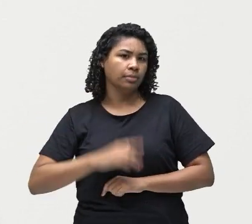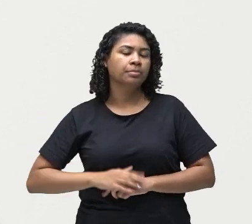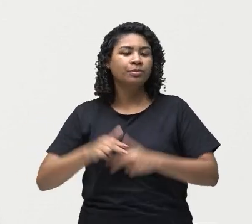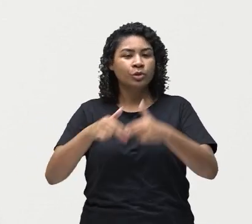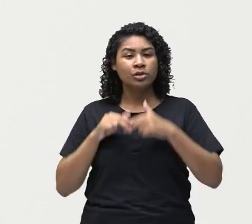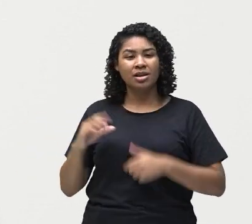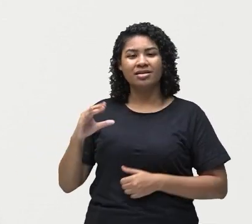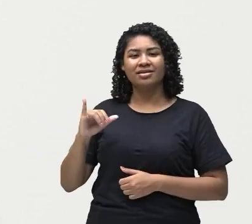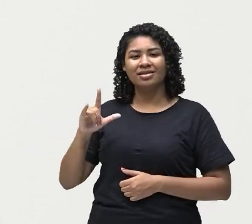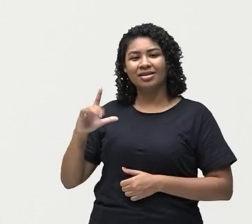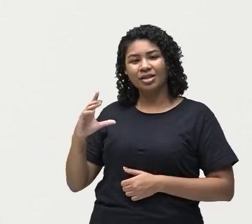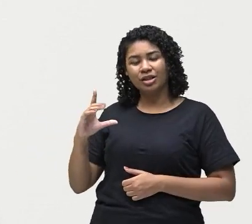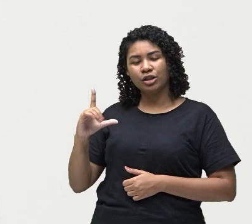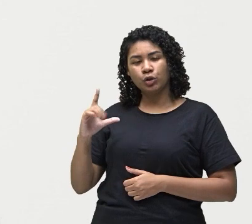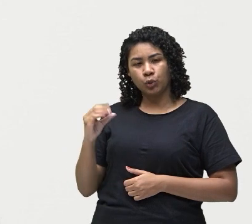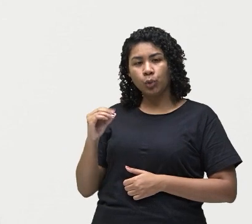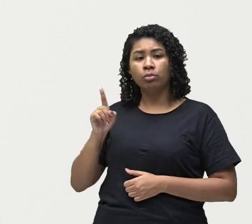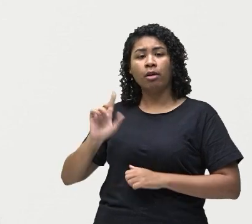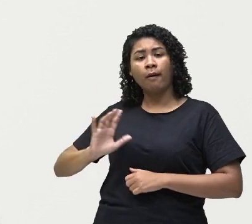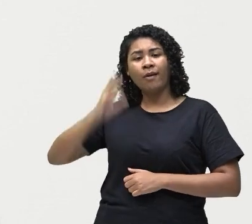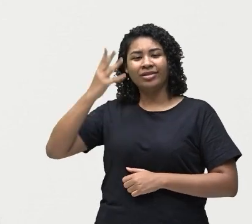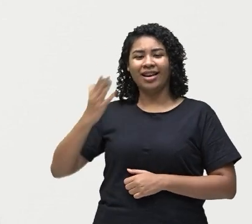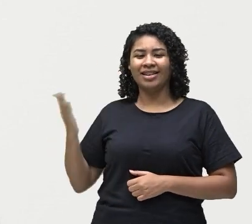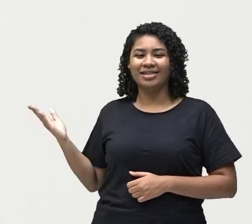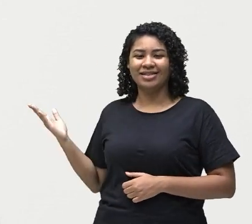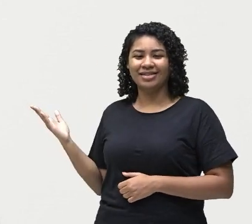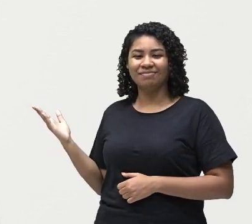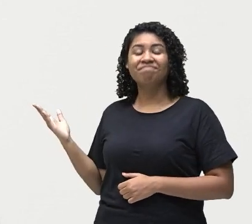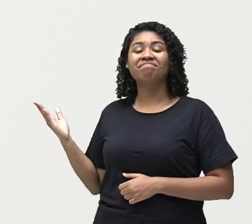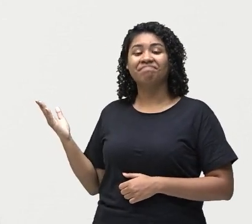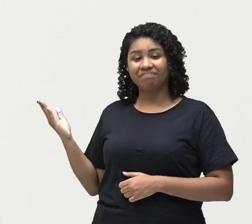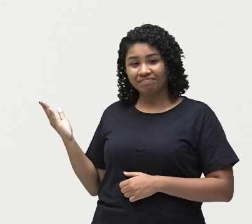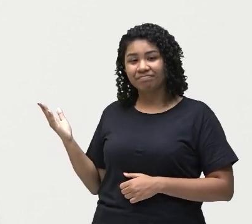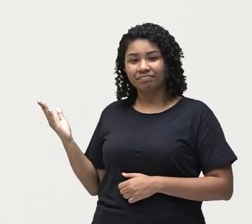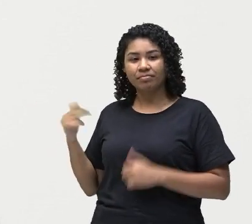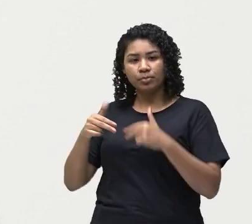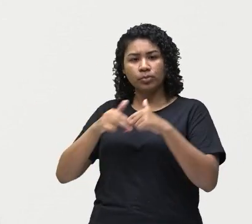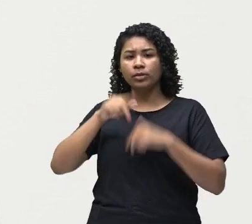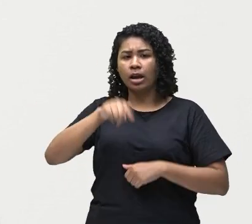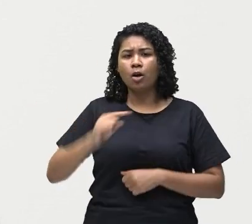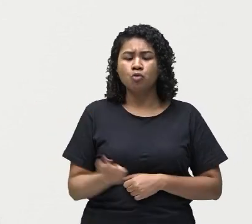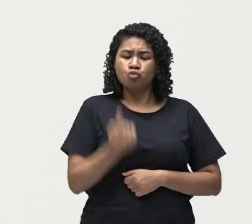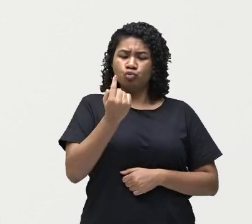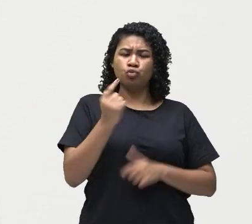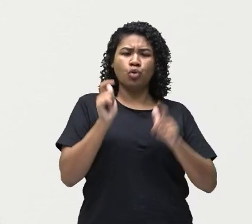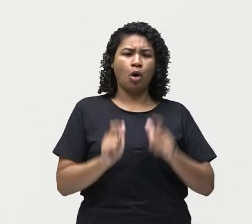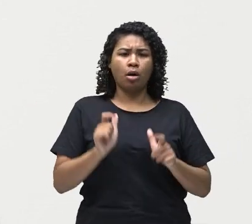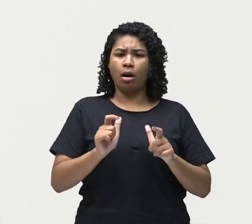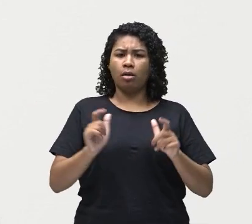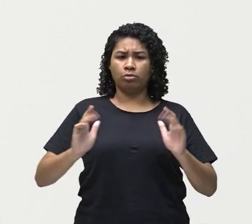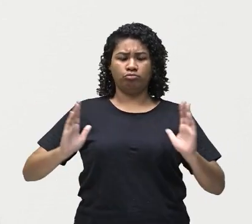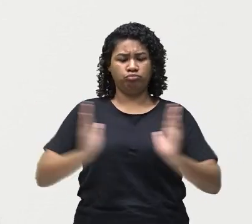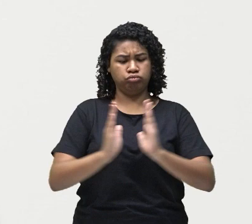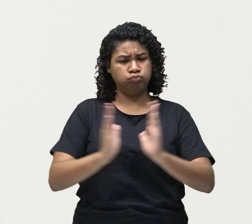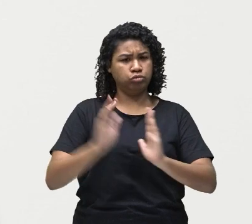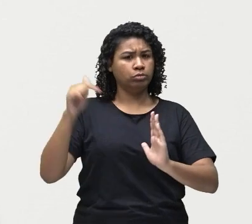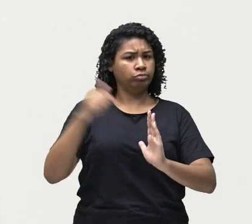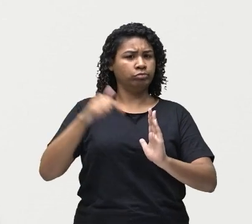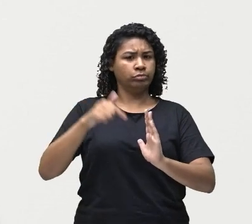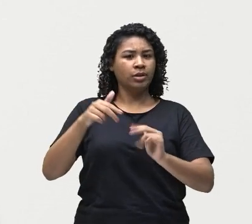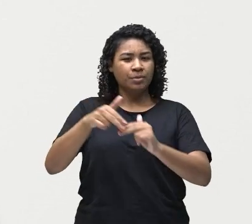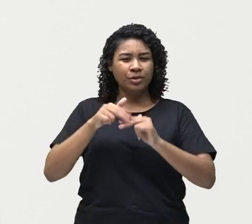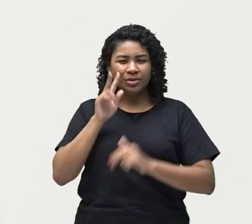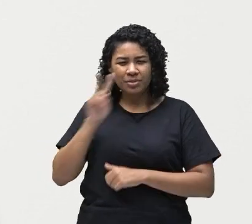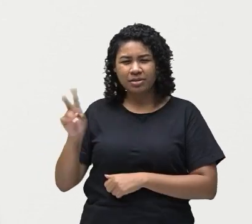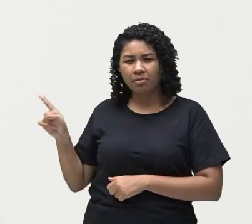fala Justamente que ele acontece ali ó em uma única câmera né a gente observa que o compressor e